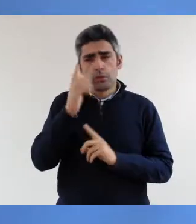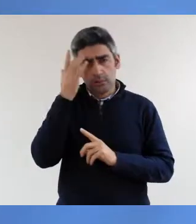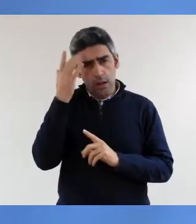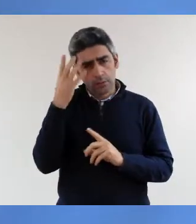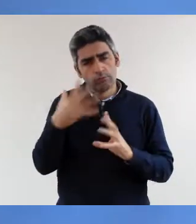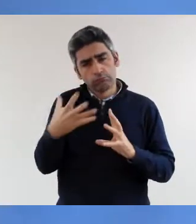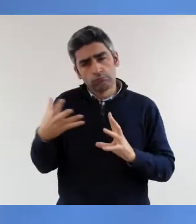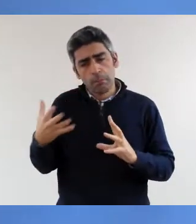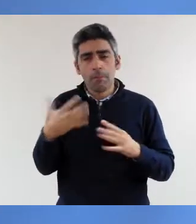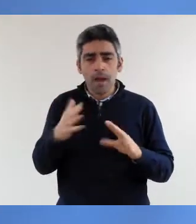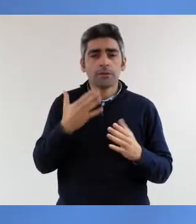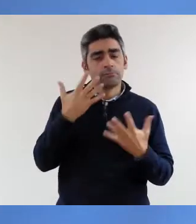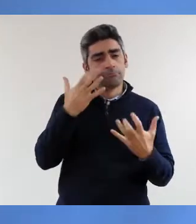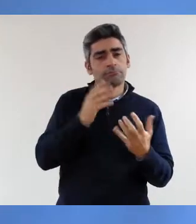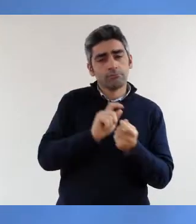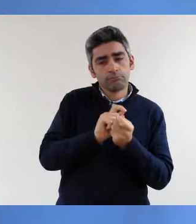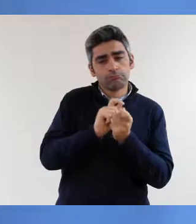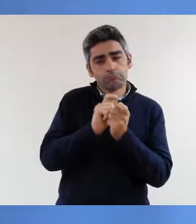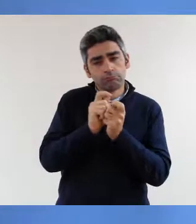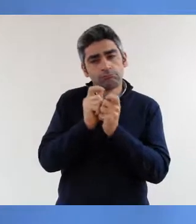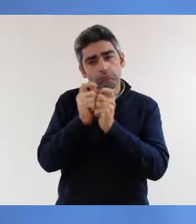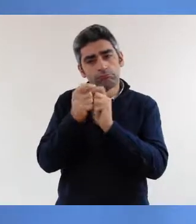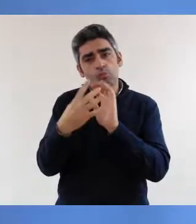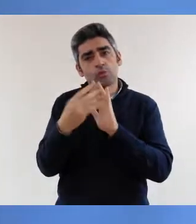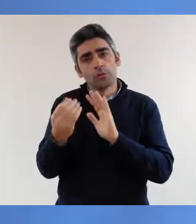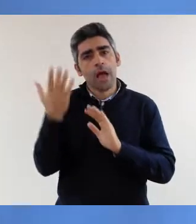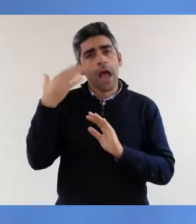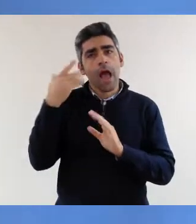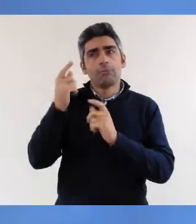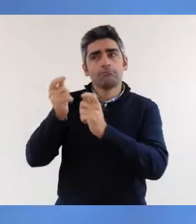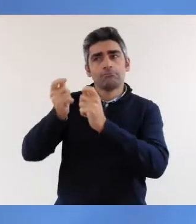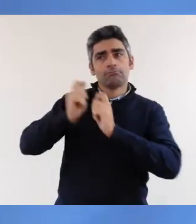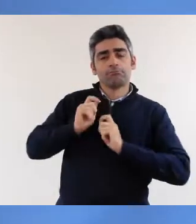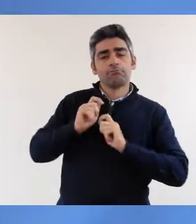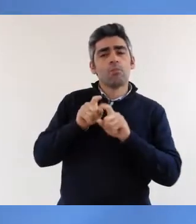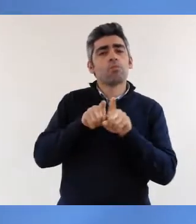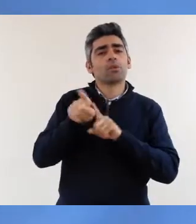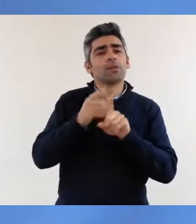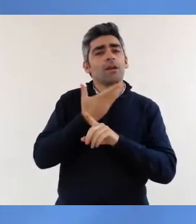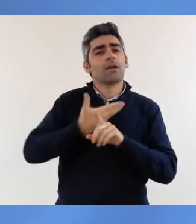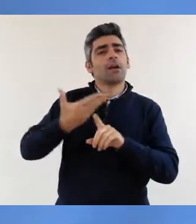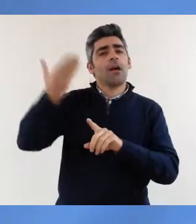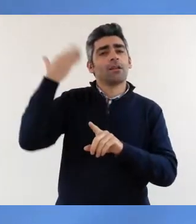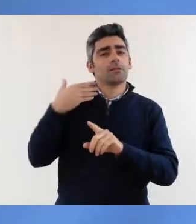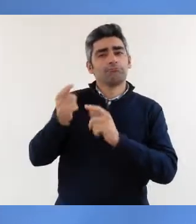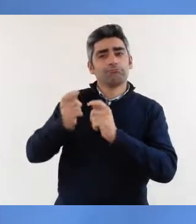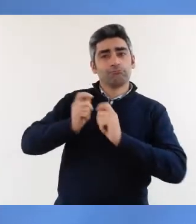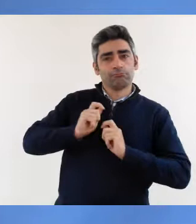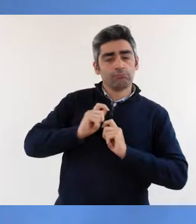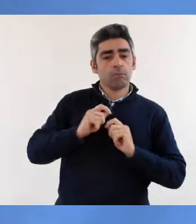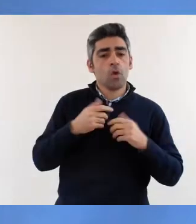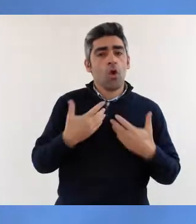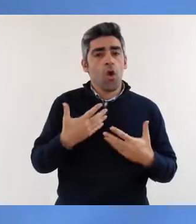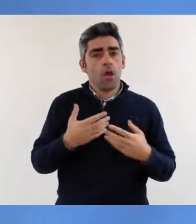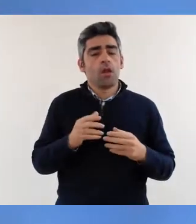fruto de uma evolução muito lenta e muito complexa a transformação de um deles que era largamento herdado do regime